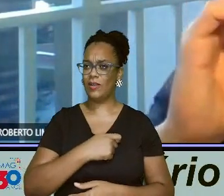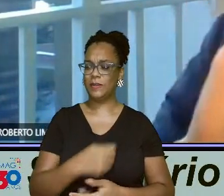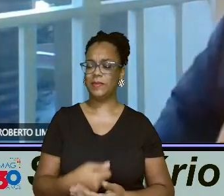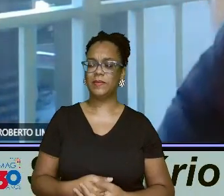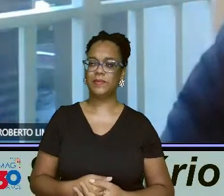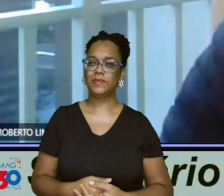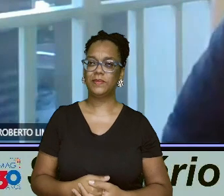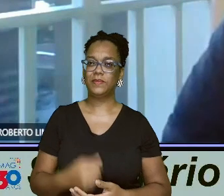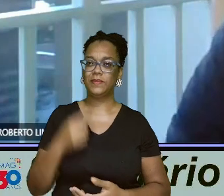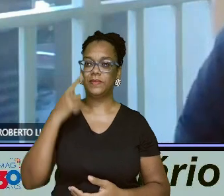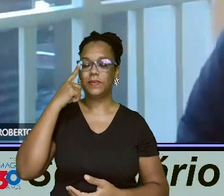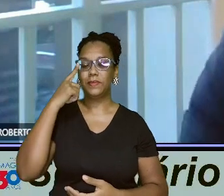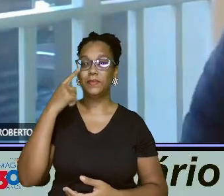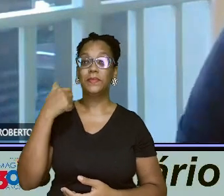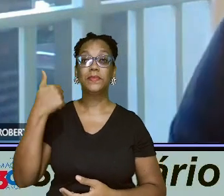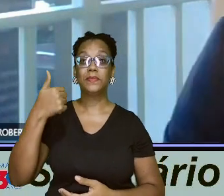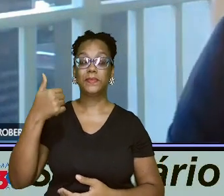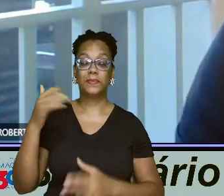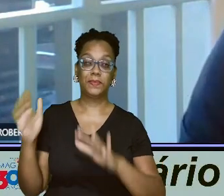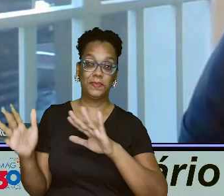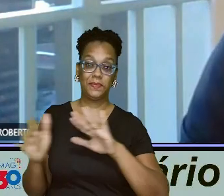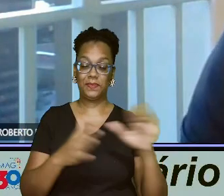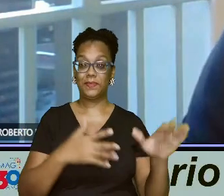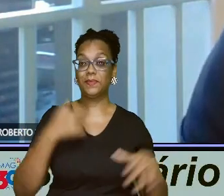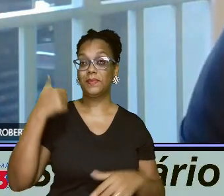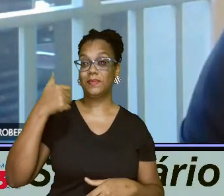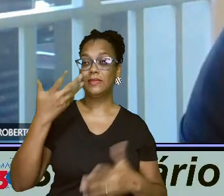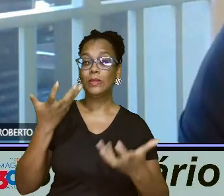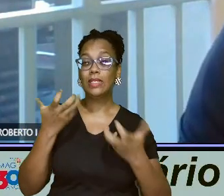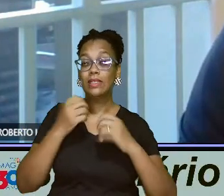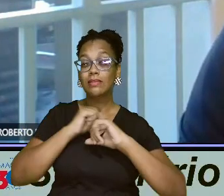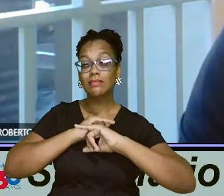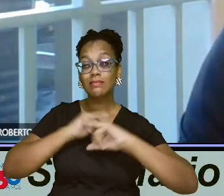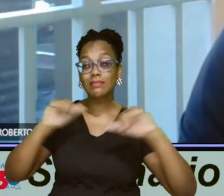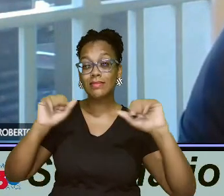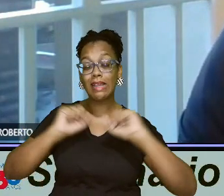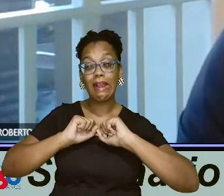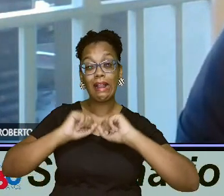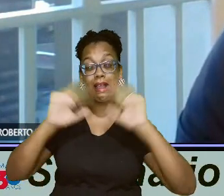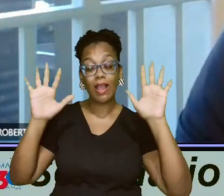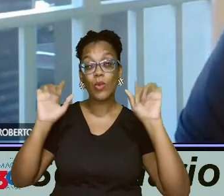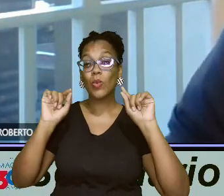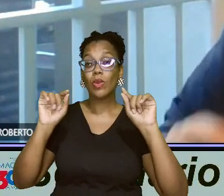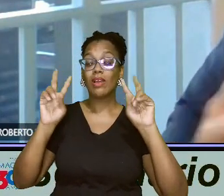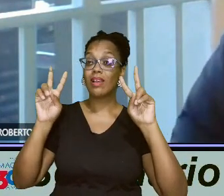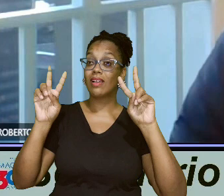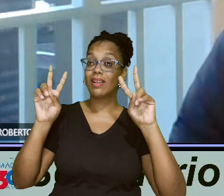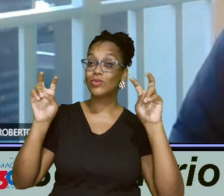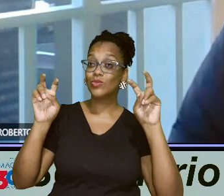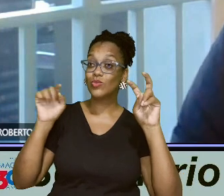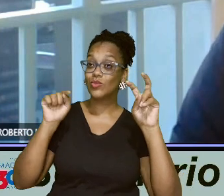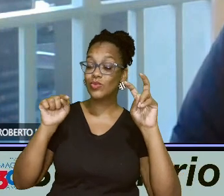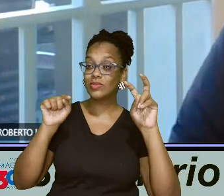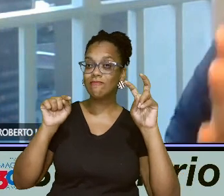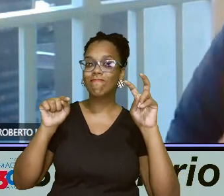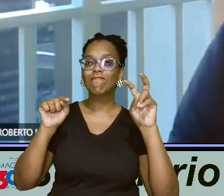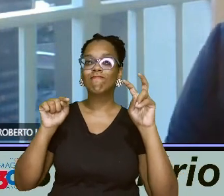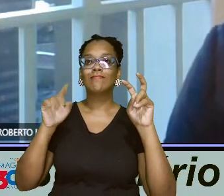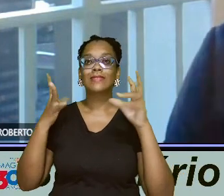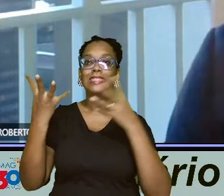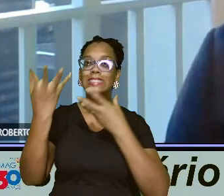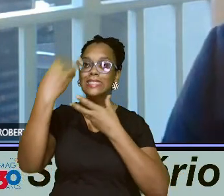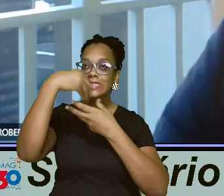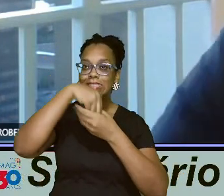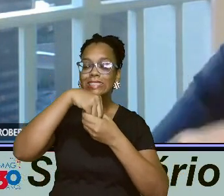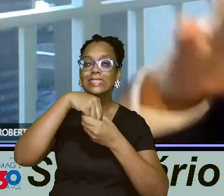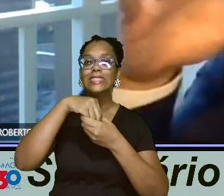Primeiramente, eu só queria deixar bem claro aqui que esse assunto ele está inserido dentro do contexto